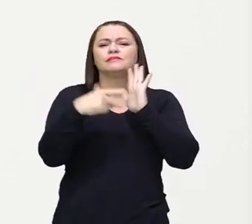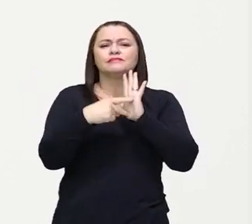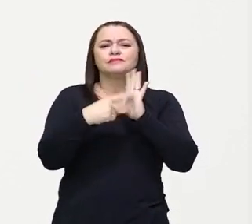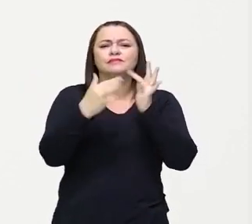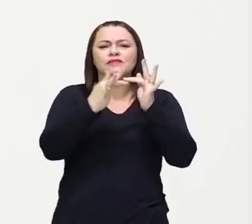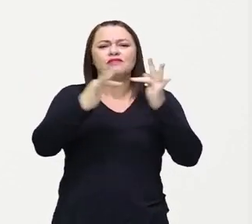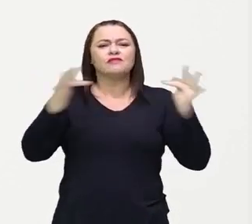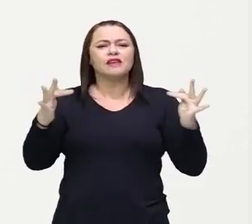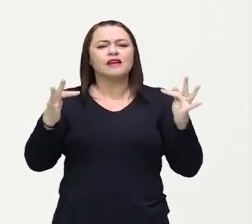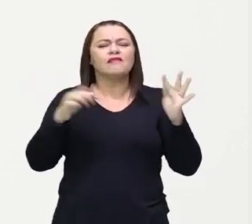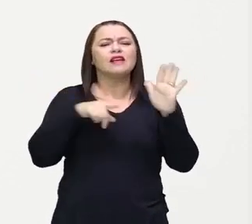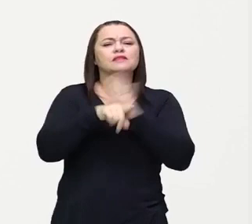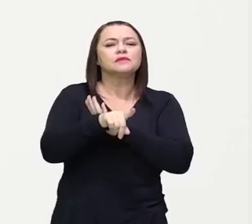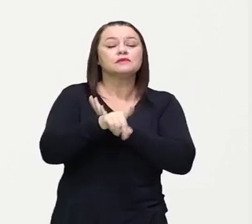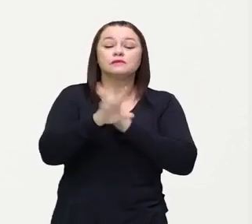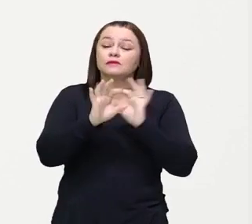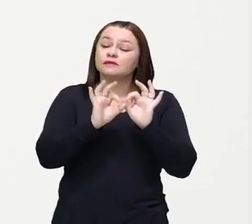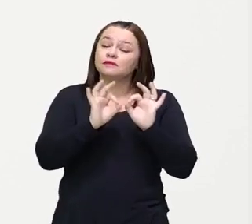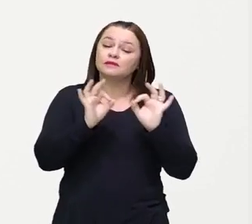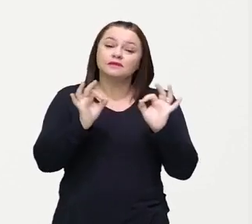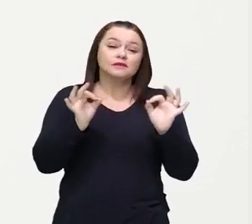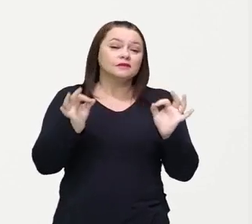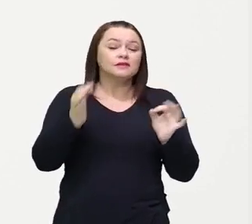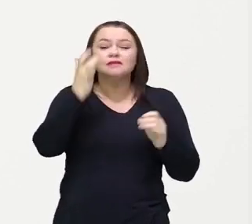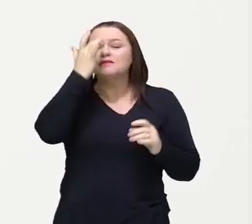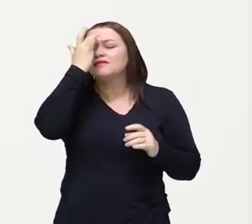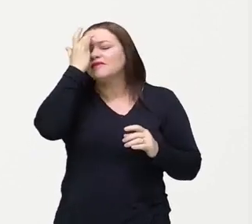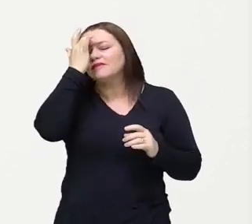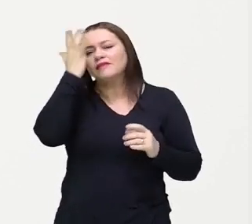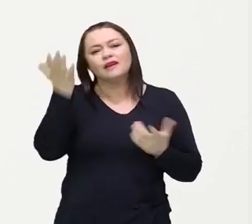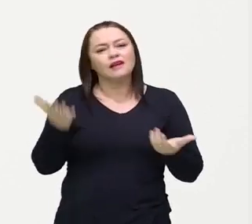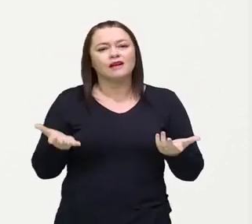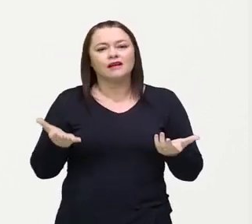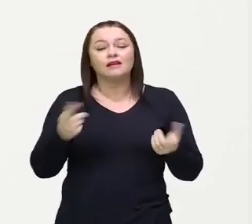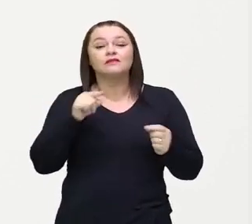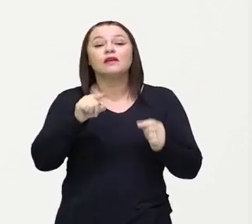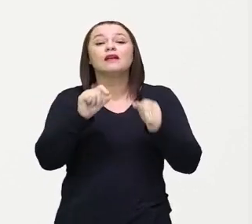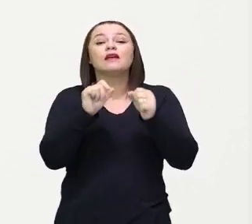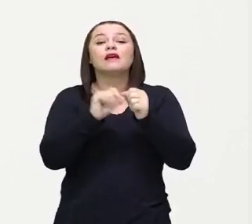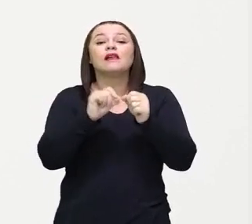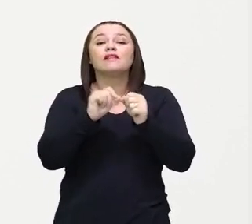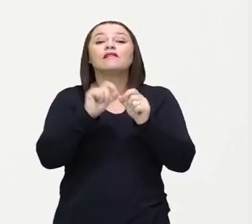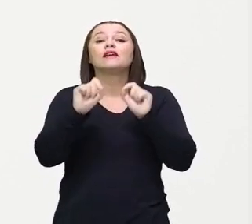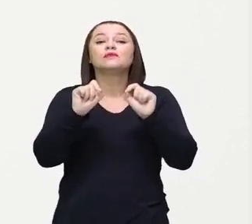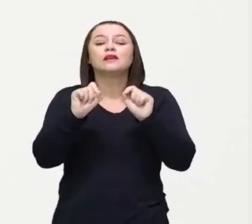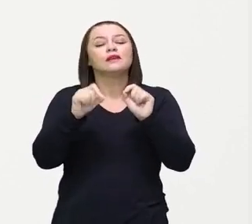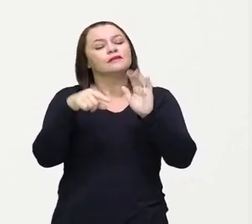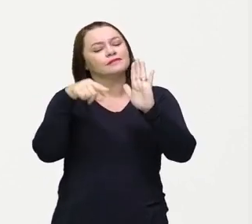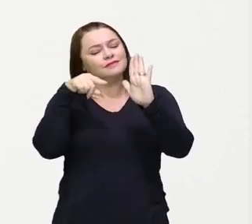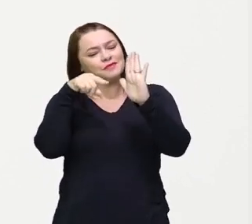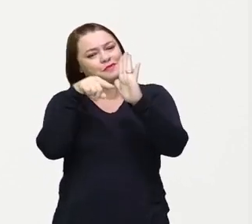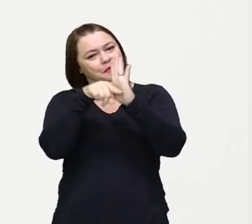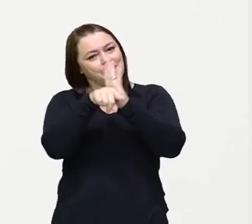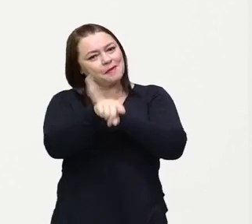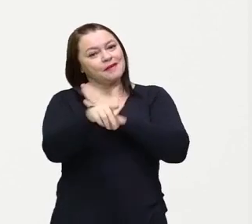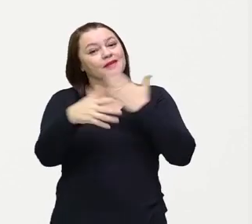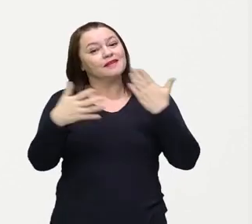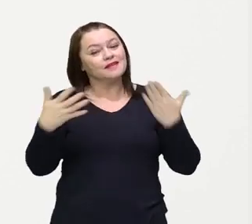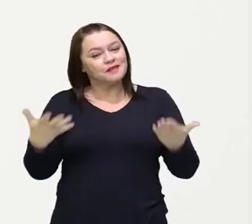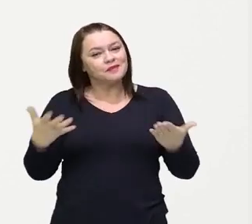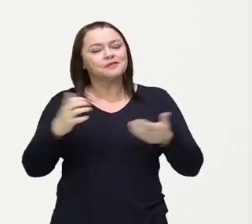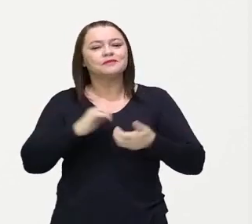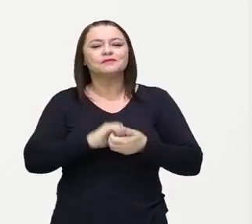interrogativa? Muito simples. Essa frase interrogativa, ela faz uma pergunta, crianças. Olha